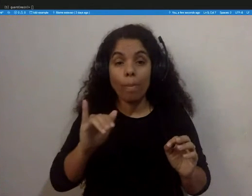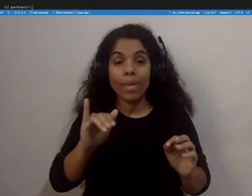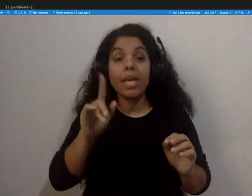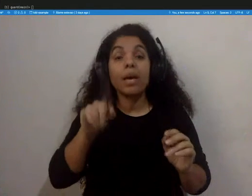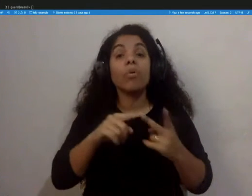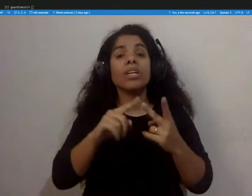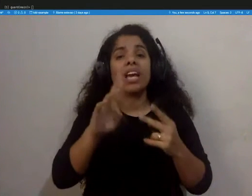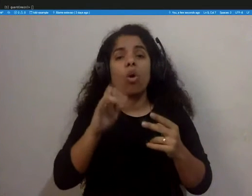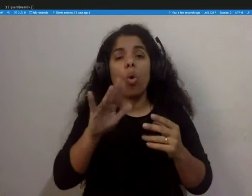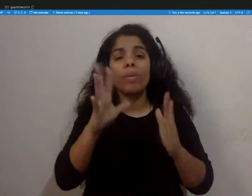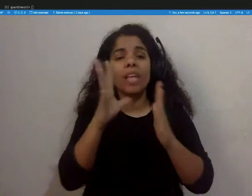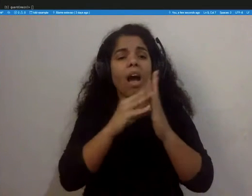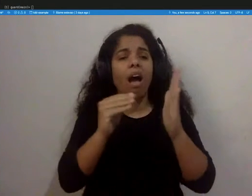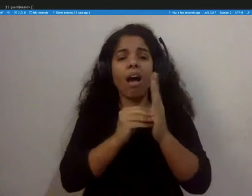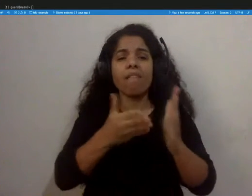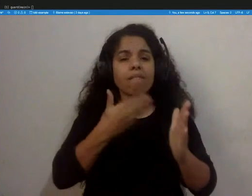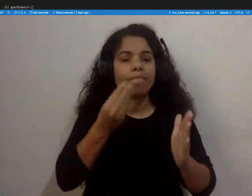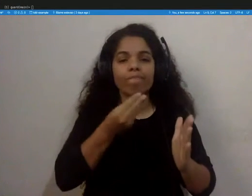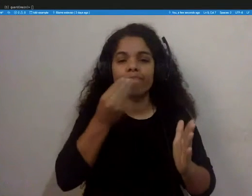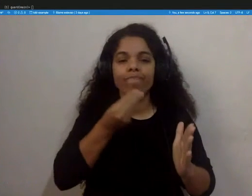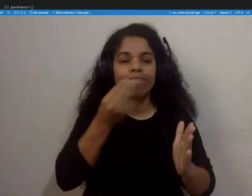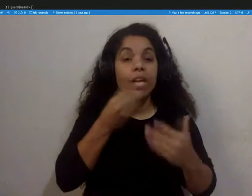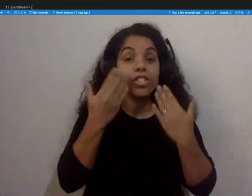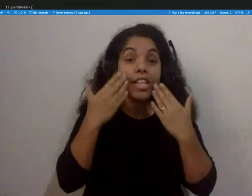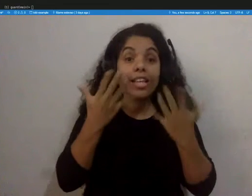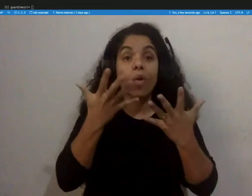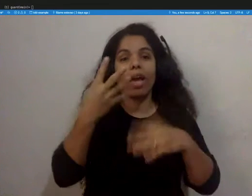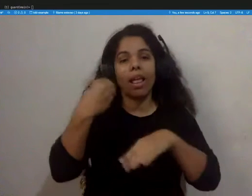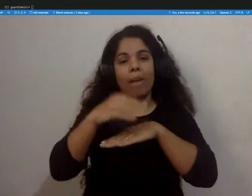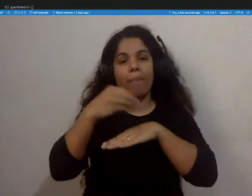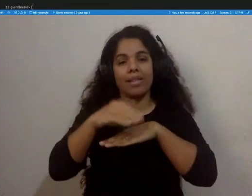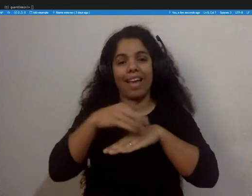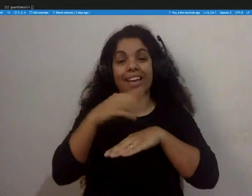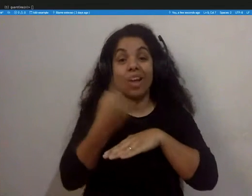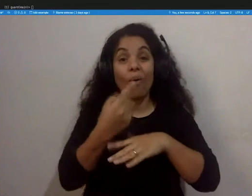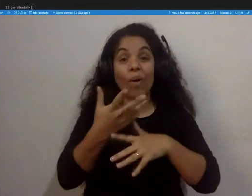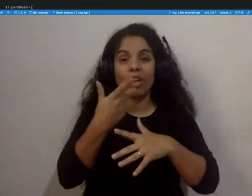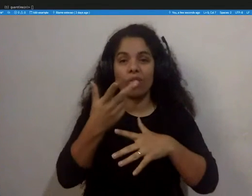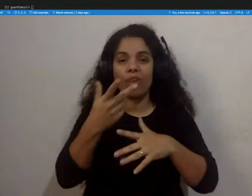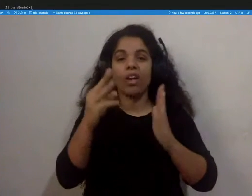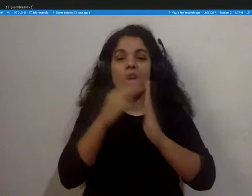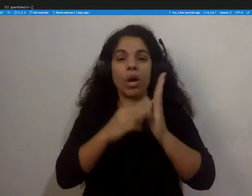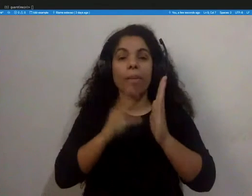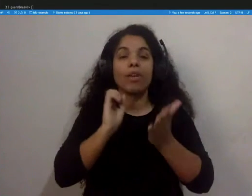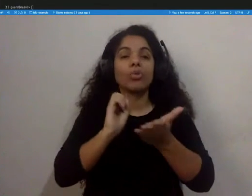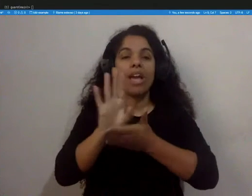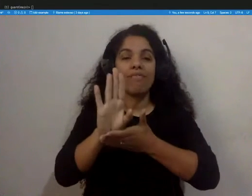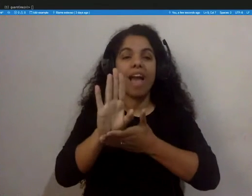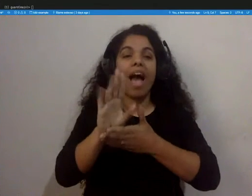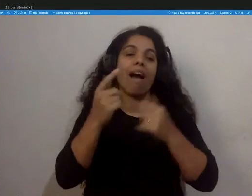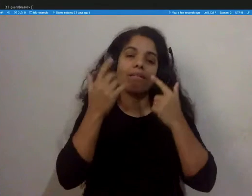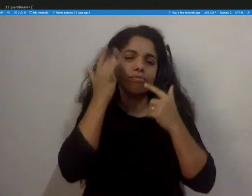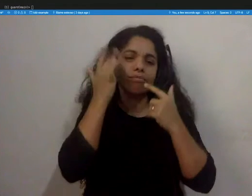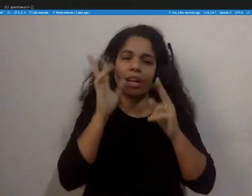Ruby tem uma linguagem muito fácil da gente entender o que ele quer passar. Então, quando eu falo o método enviar, é muito simples ver que eu